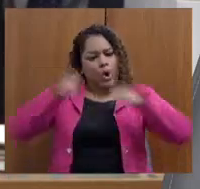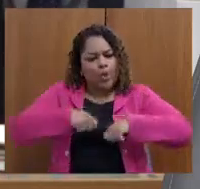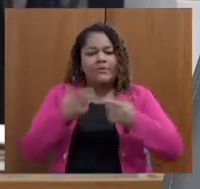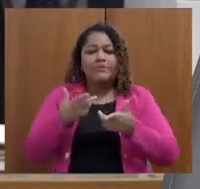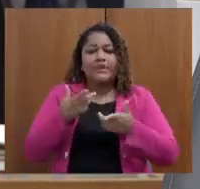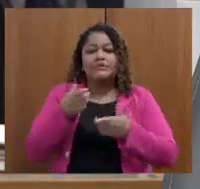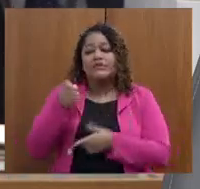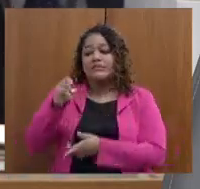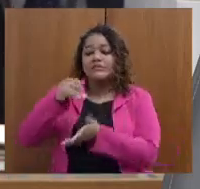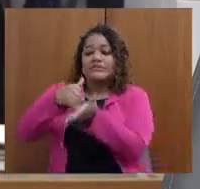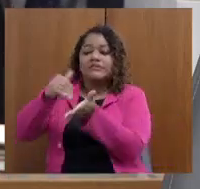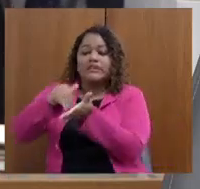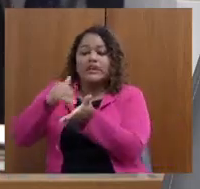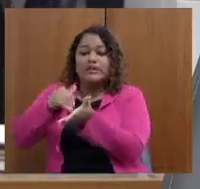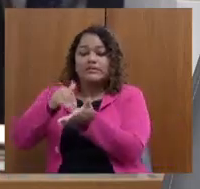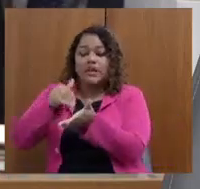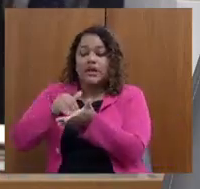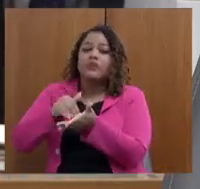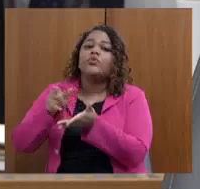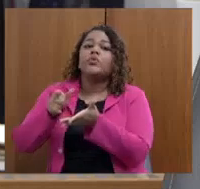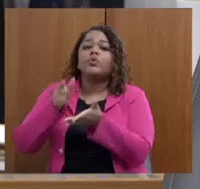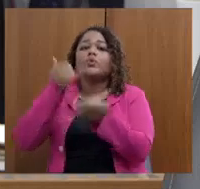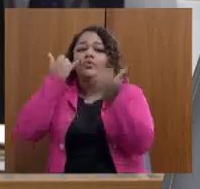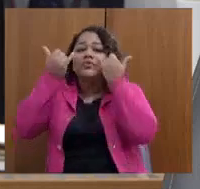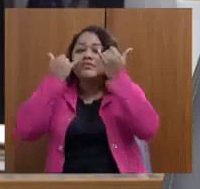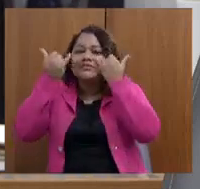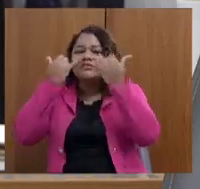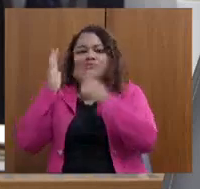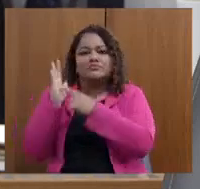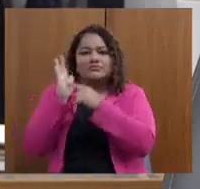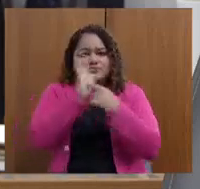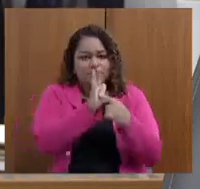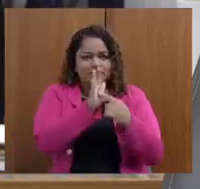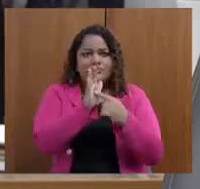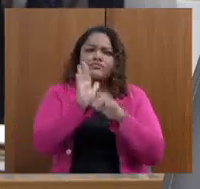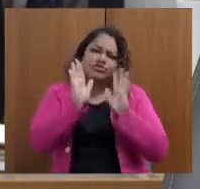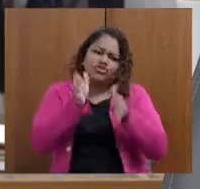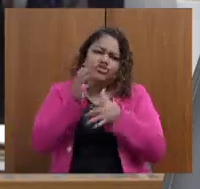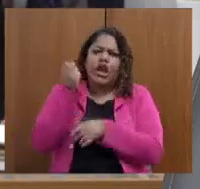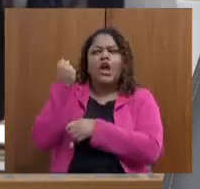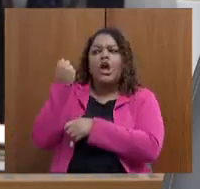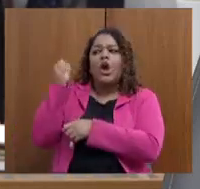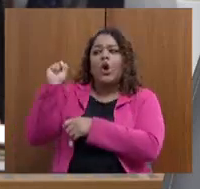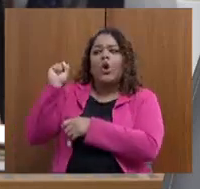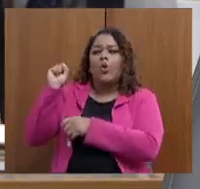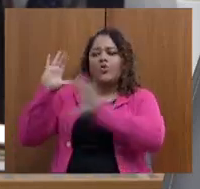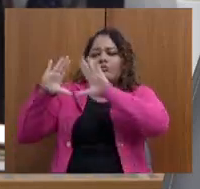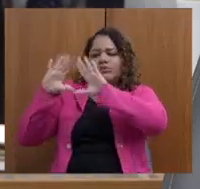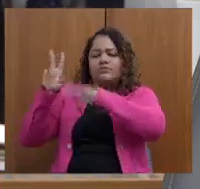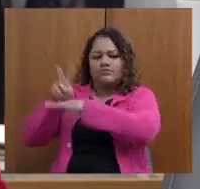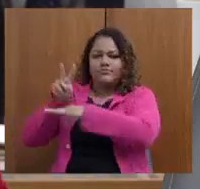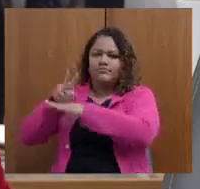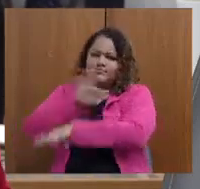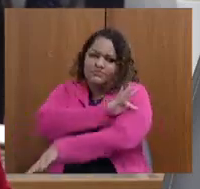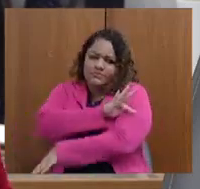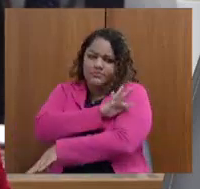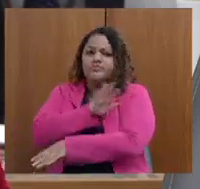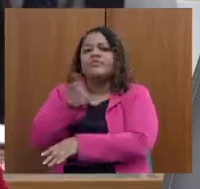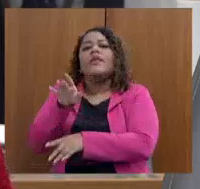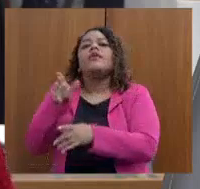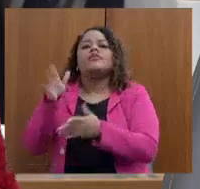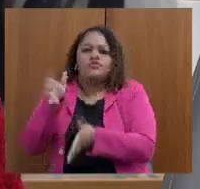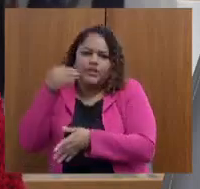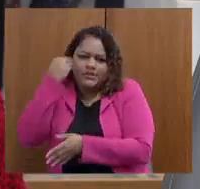dados que depois de oito assembleias fiscalizados o governo cumpriu o mínimo constitucional